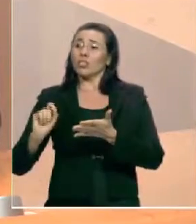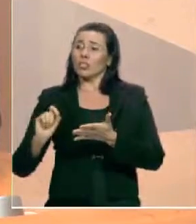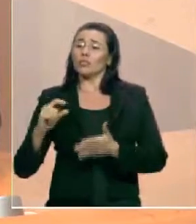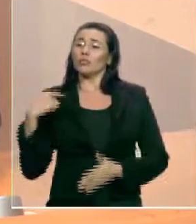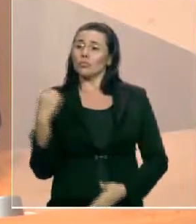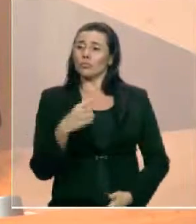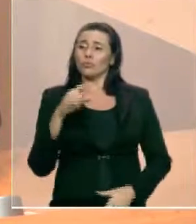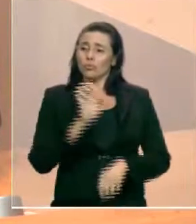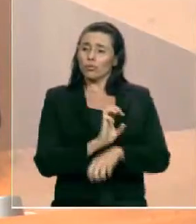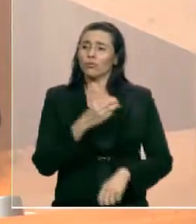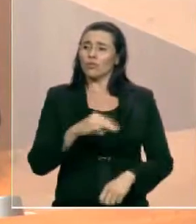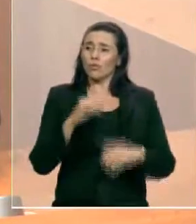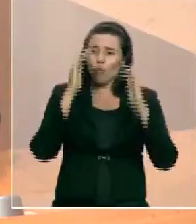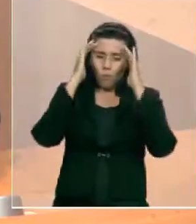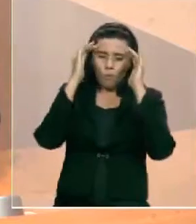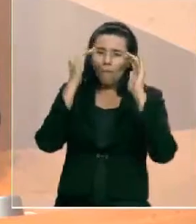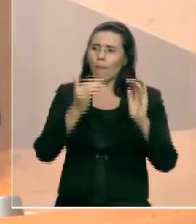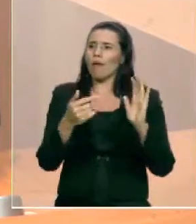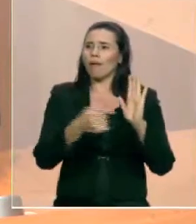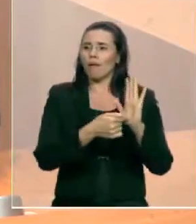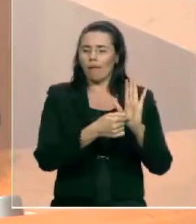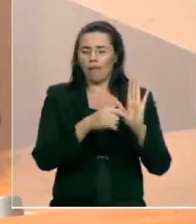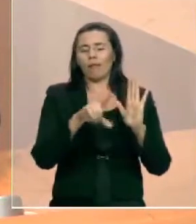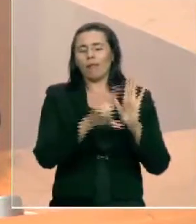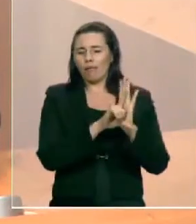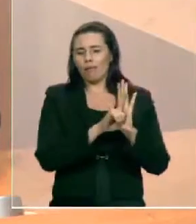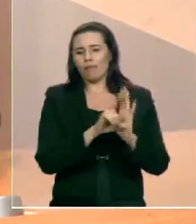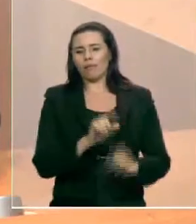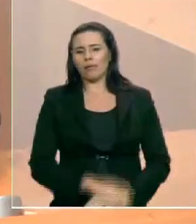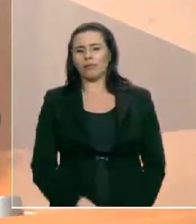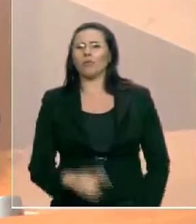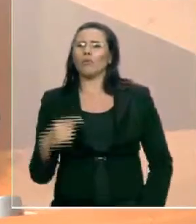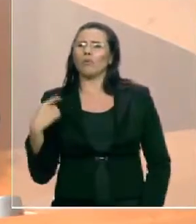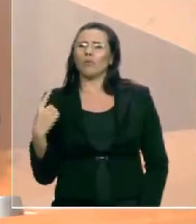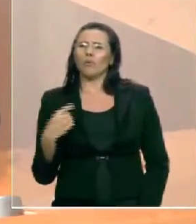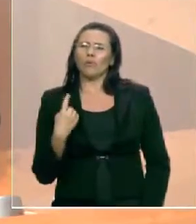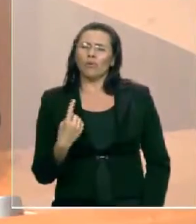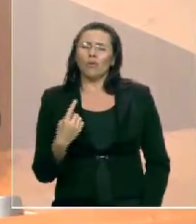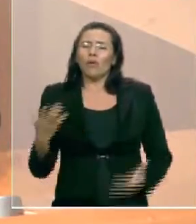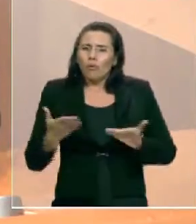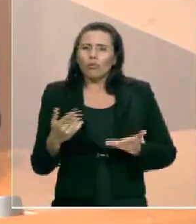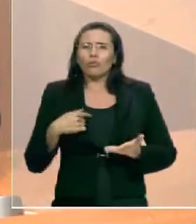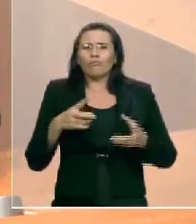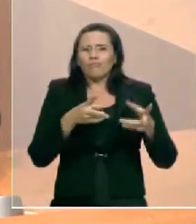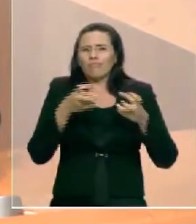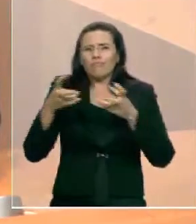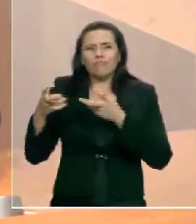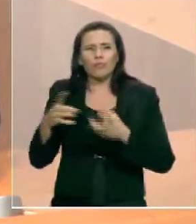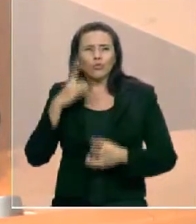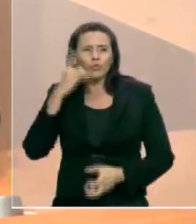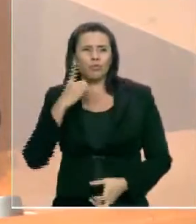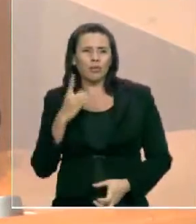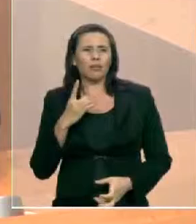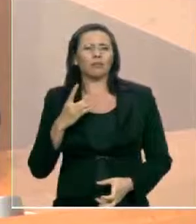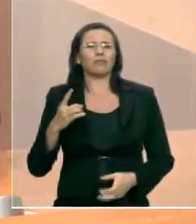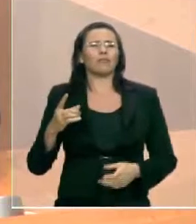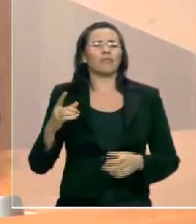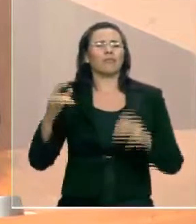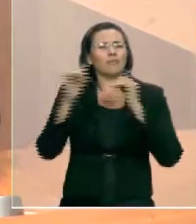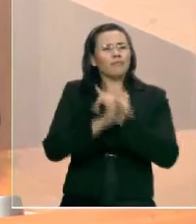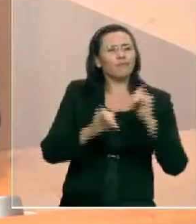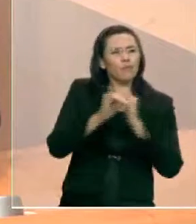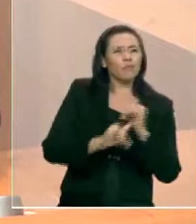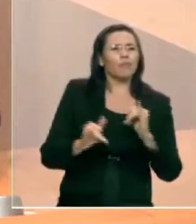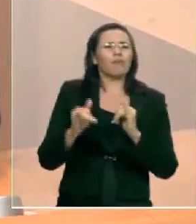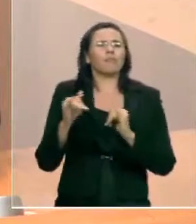hoje falar muito da CAEMA, falar muito sobre abastecimento de